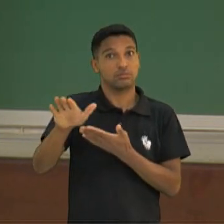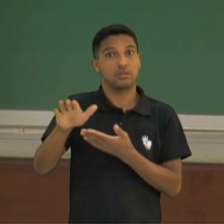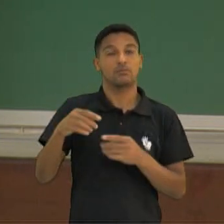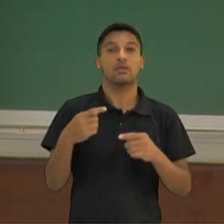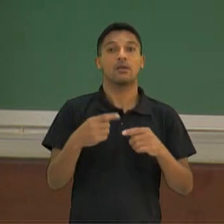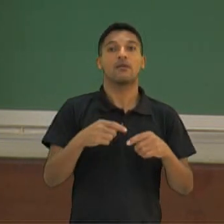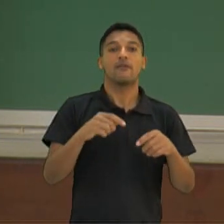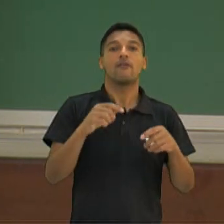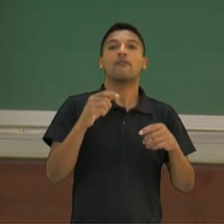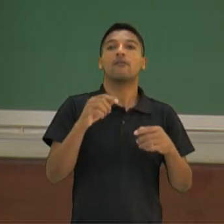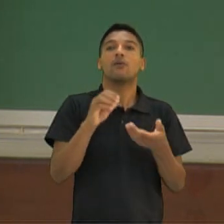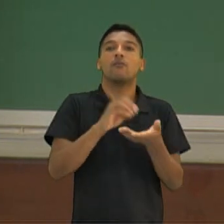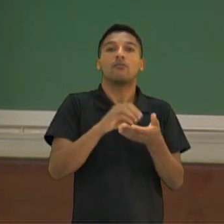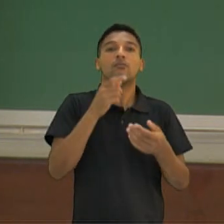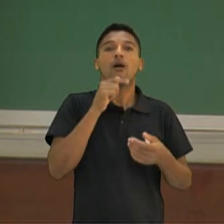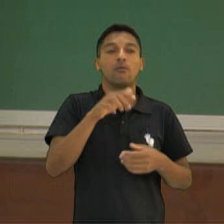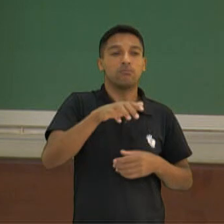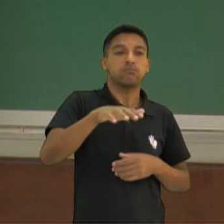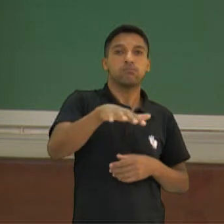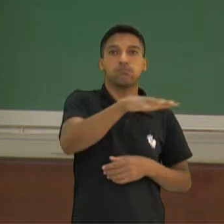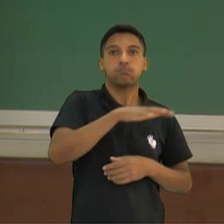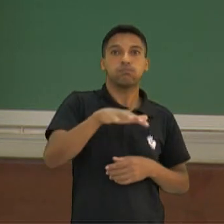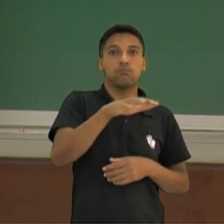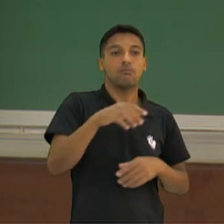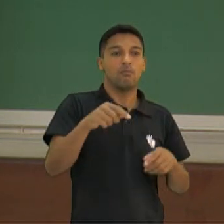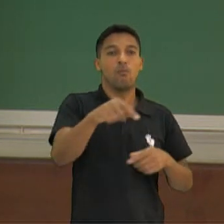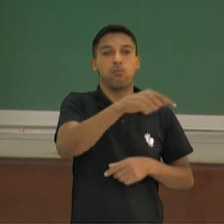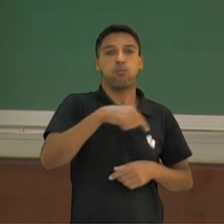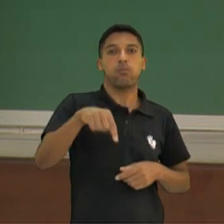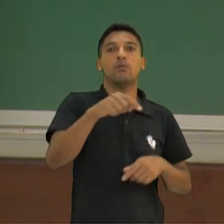reservatórios em condições de uso aí, nos seus níveis